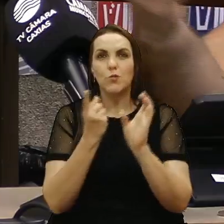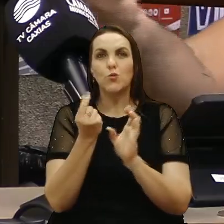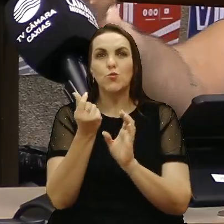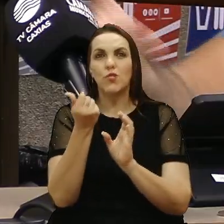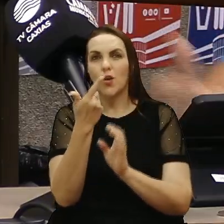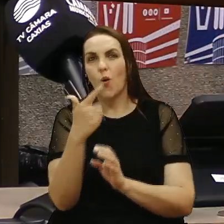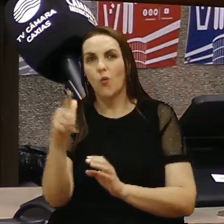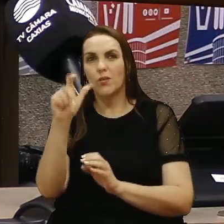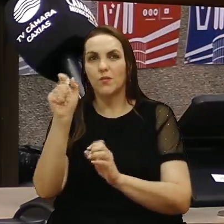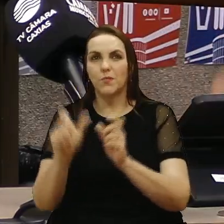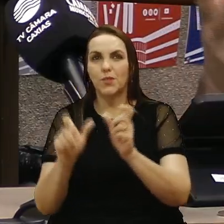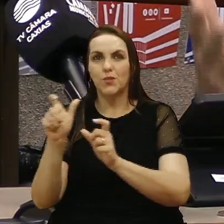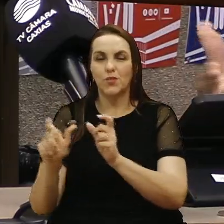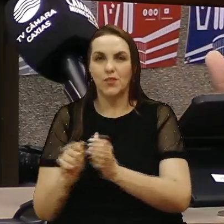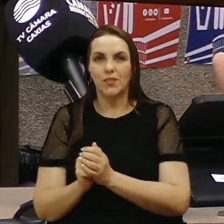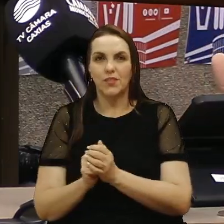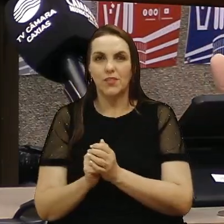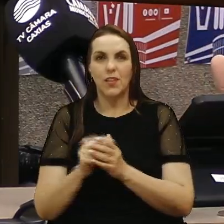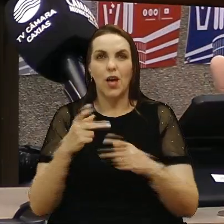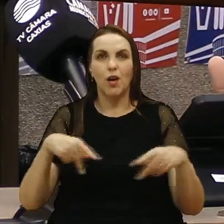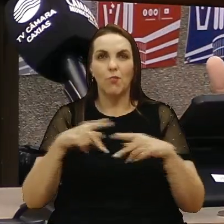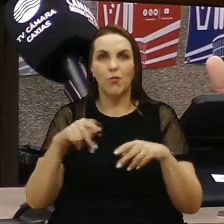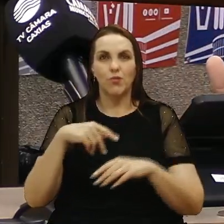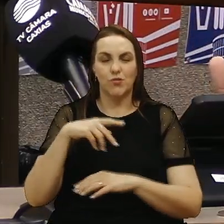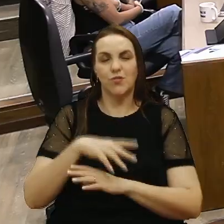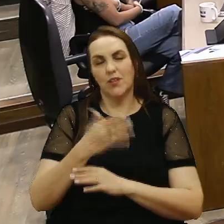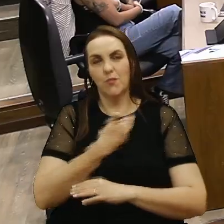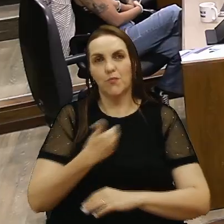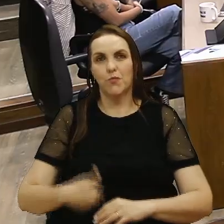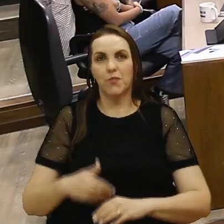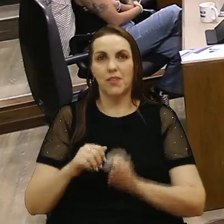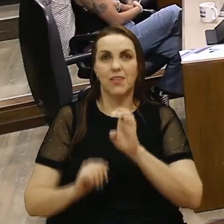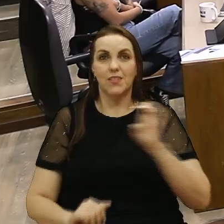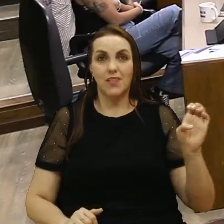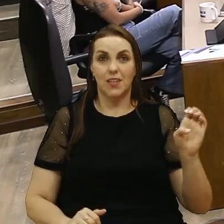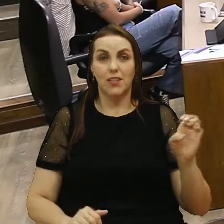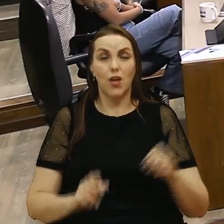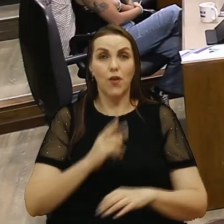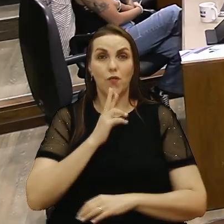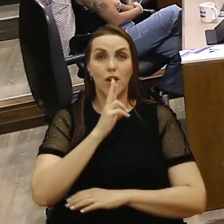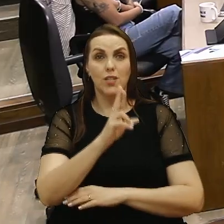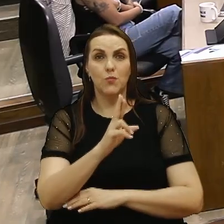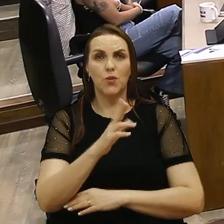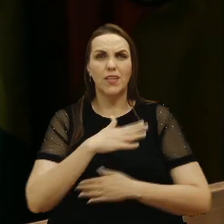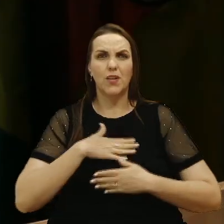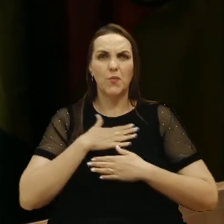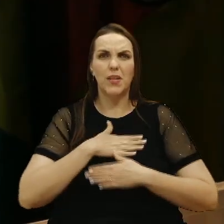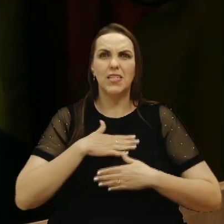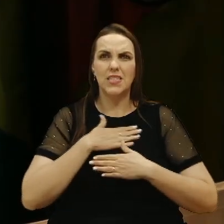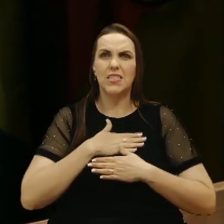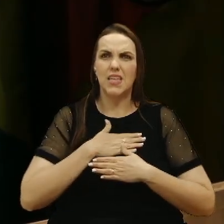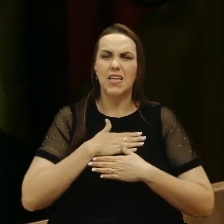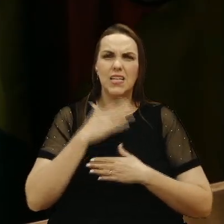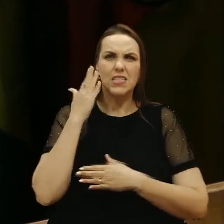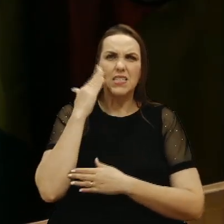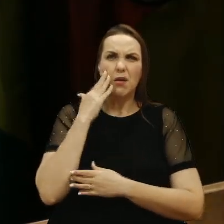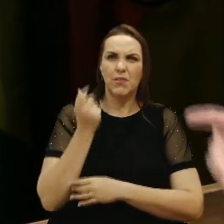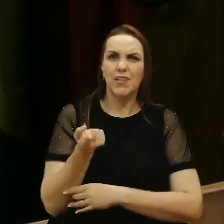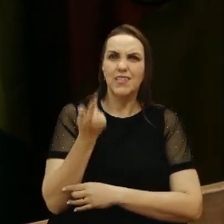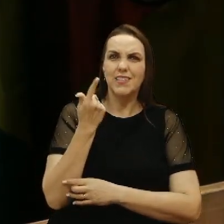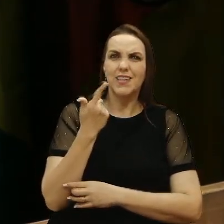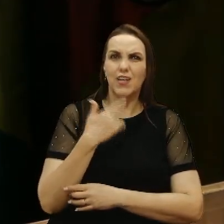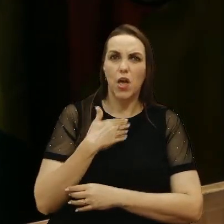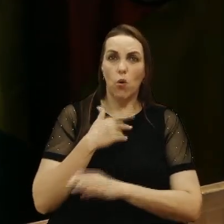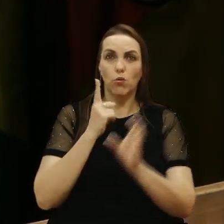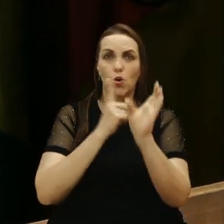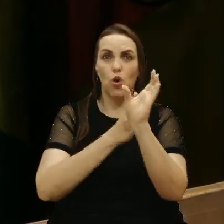outros. Essa é a política pública da esquerda. Obrigado. Muito obrigado, vou lhe responder com o maior prazer. Sabe o que é o mais estranho, vereadora Estela? Eu sou